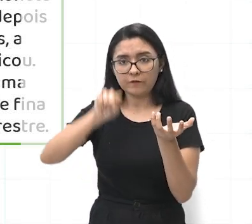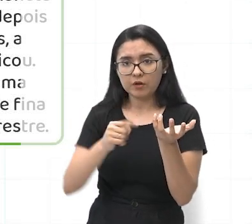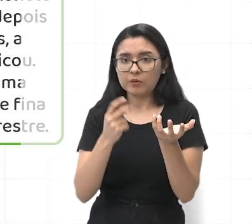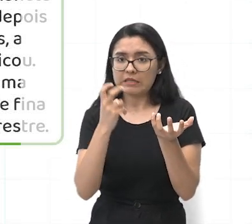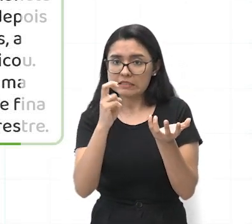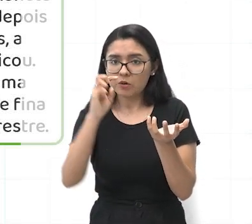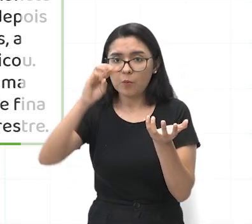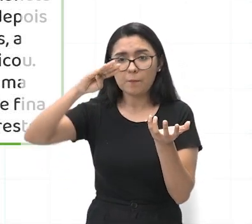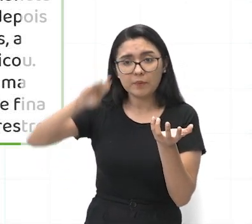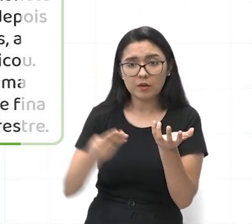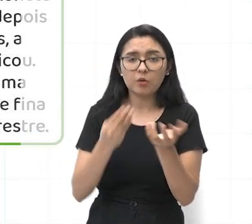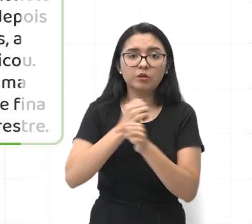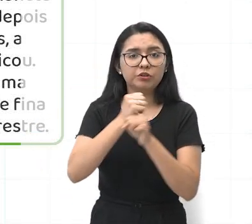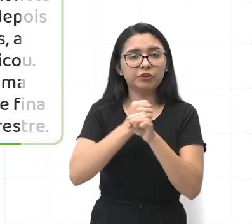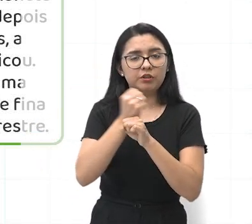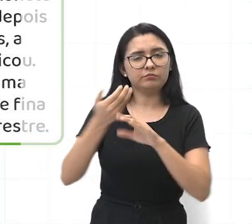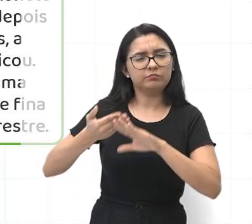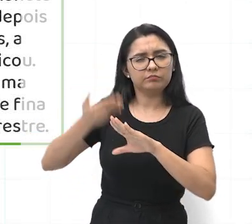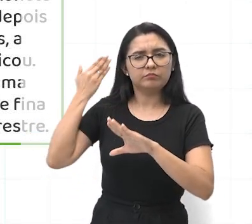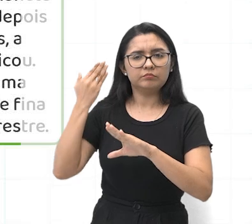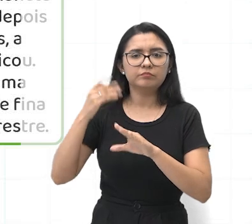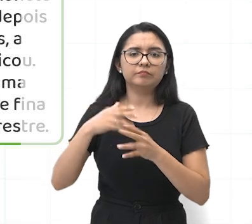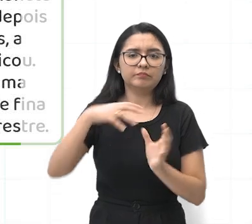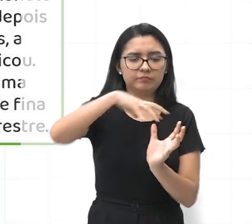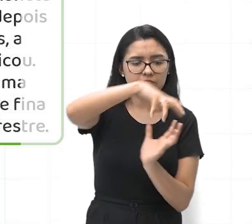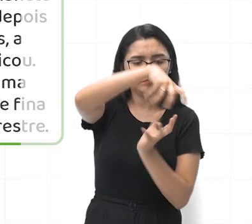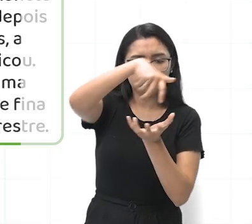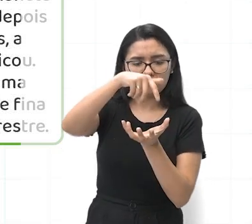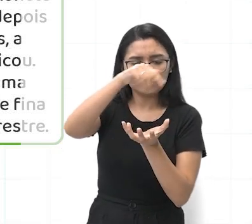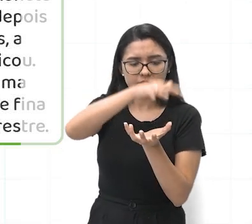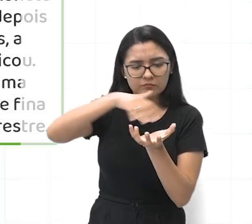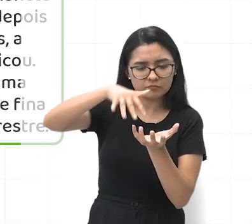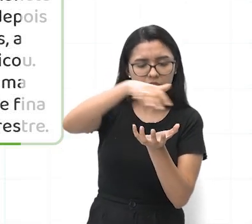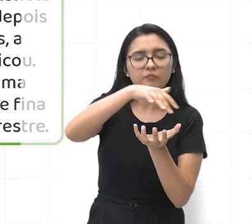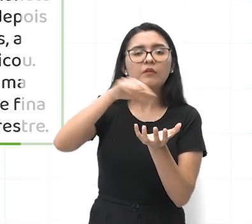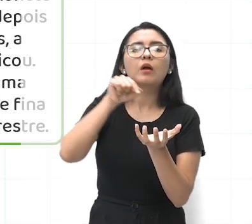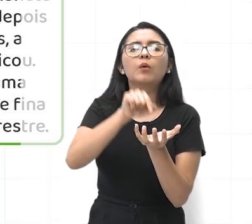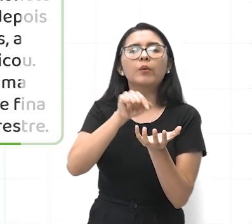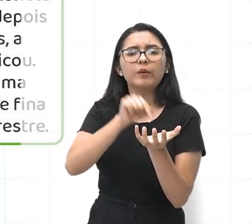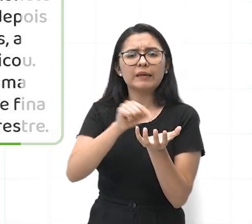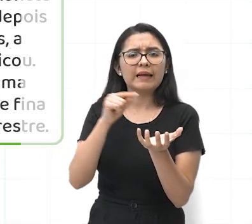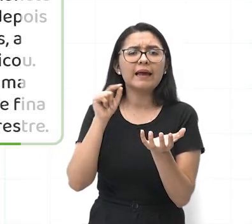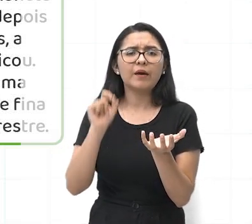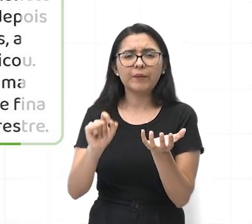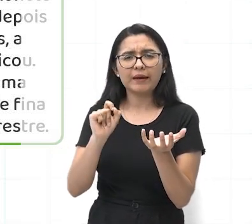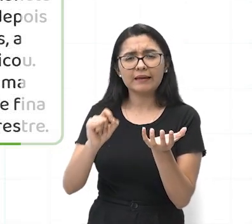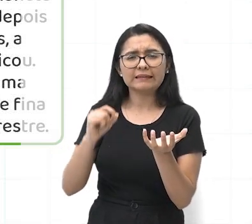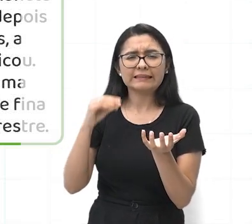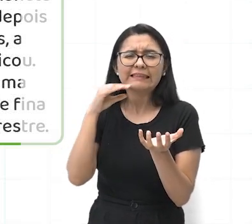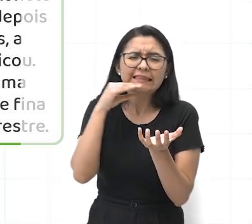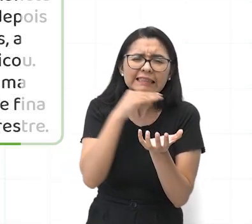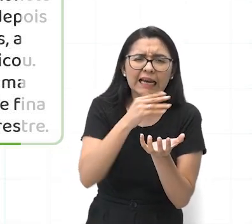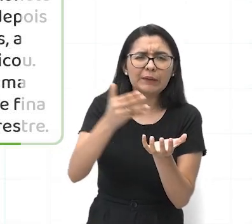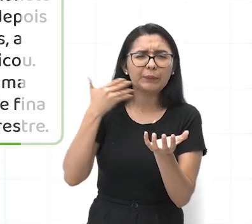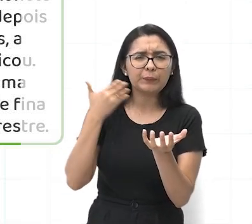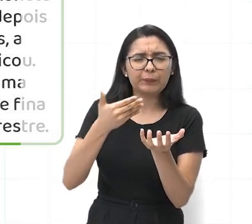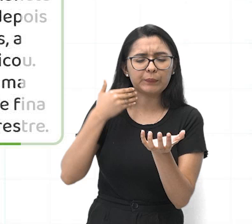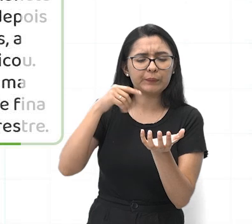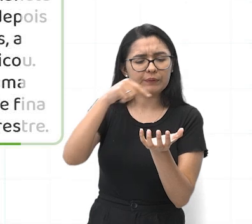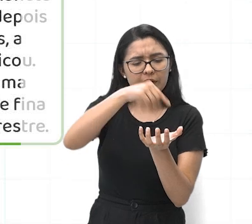4,5 bilhões de anos atrás. A superfície da Terra era extremamente